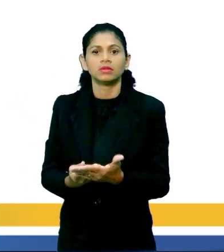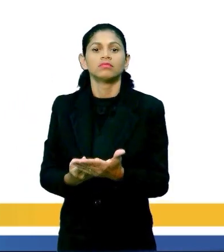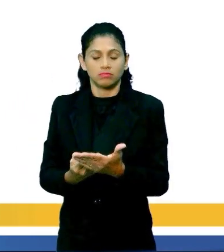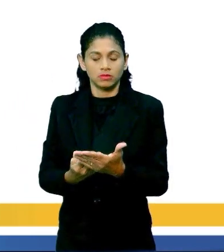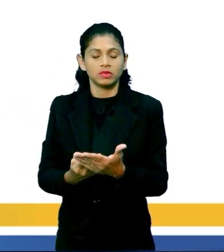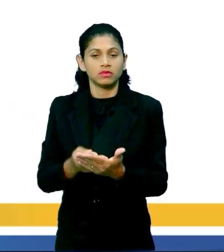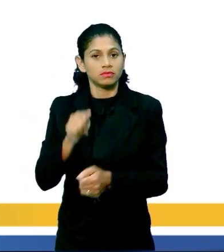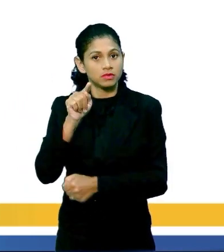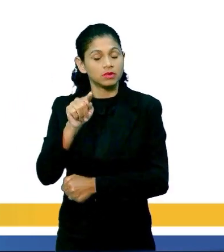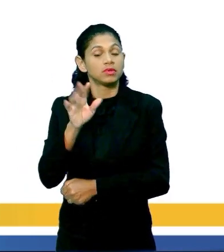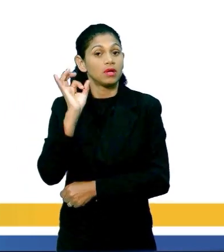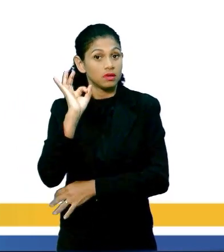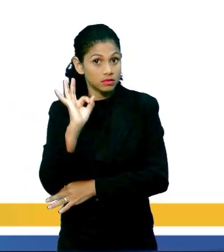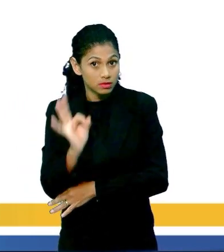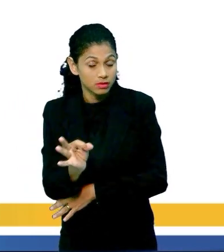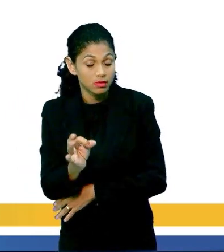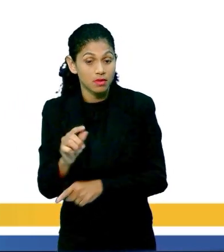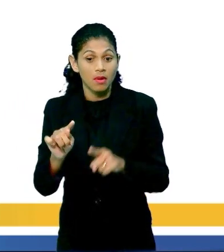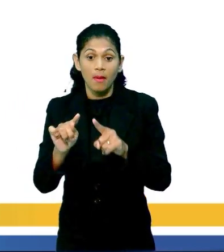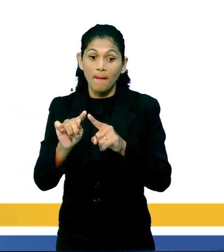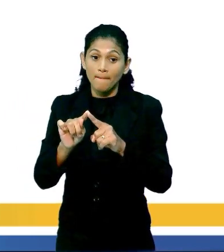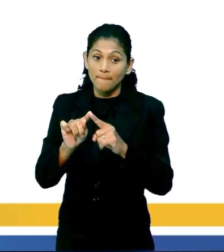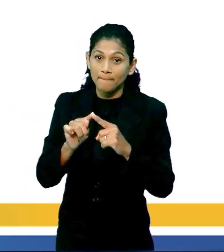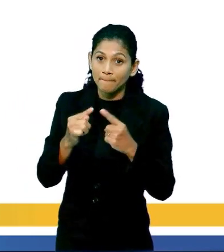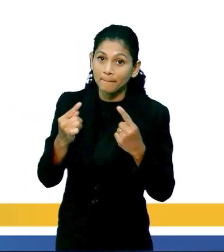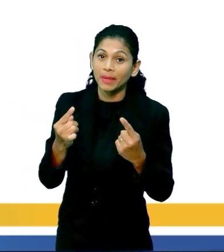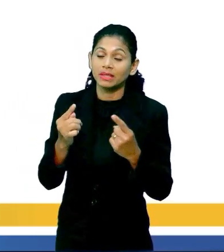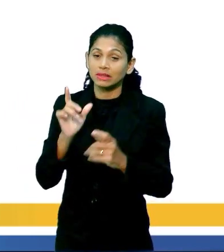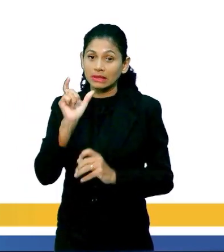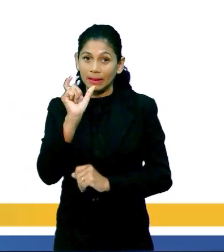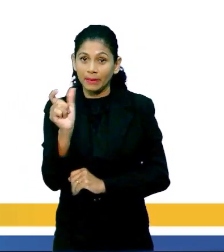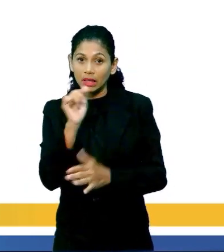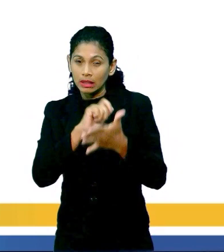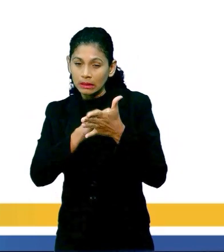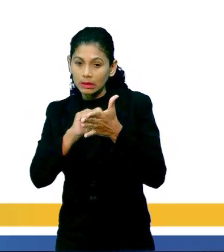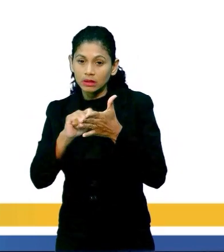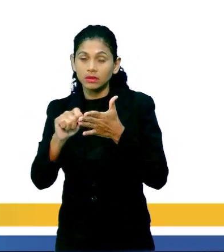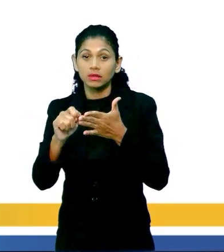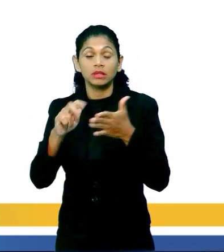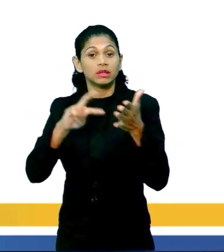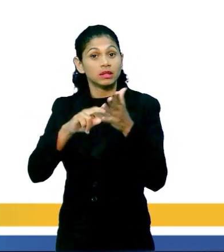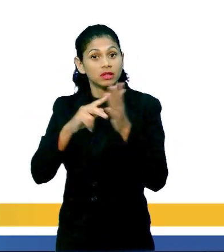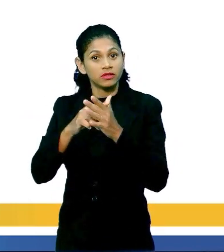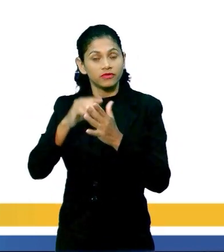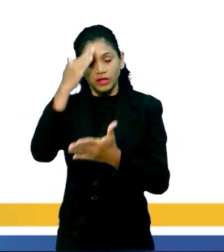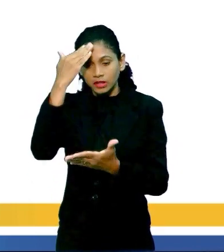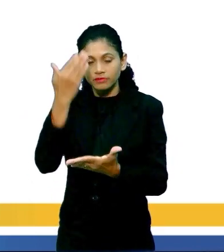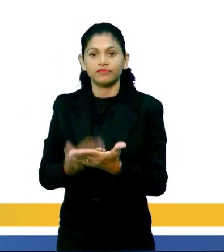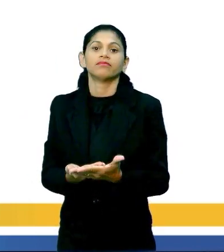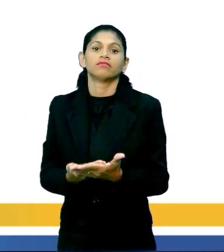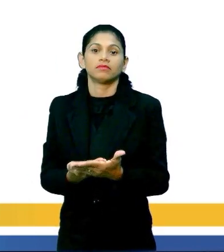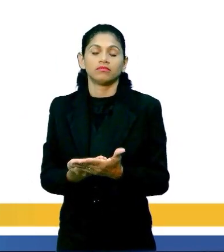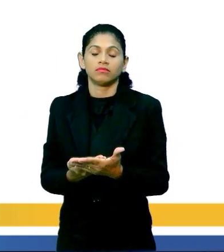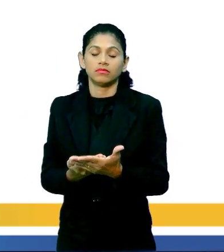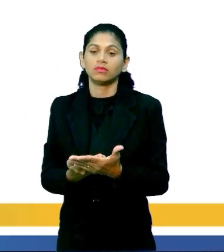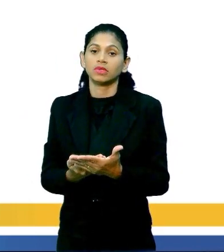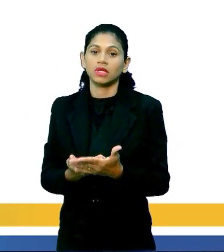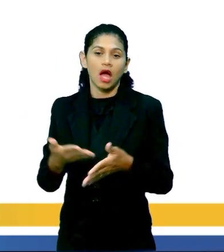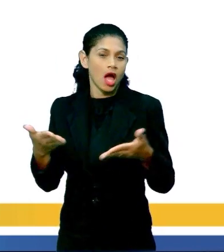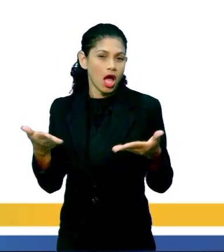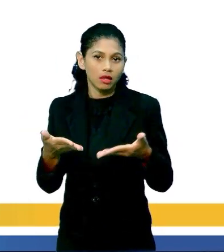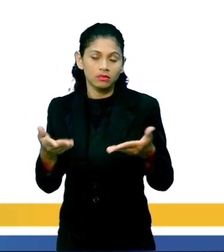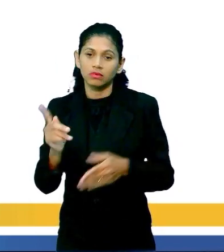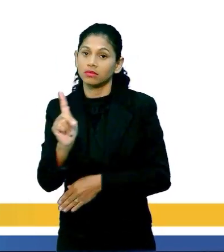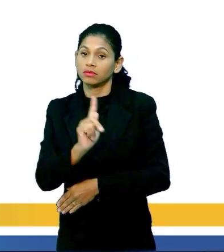certo. E sendo que actually significa na verdade e não atualmente. Até porque